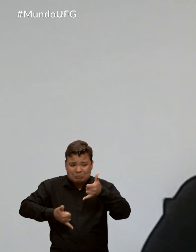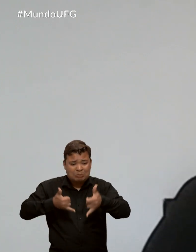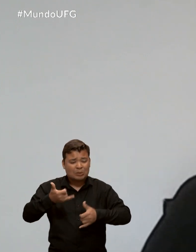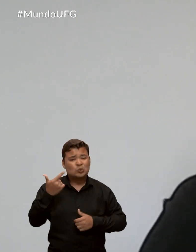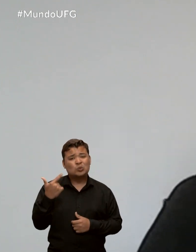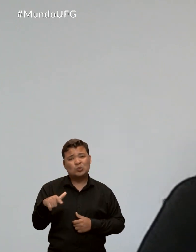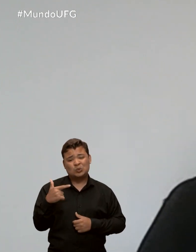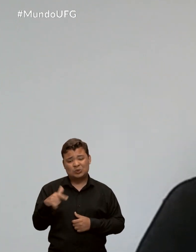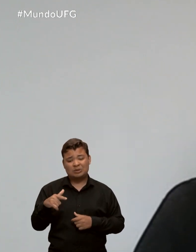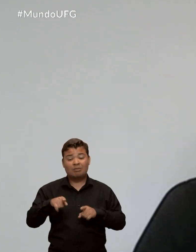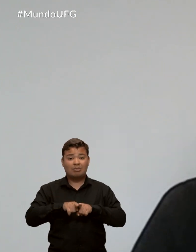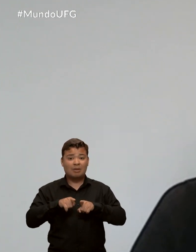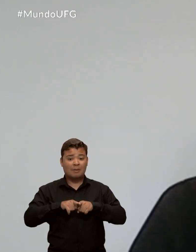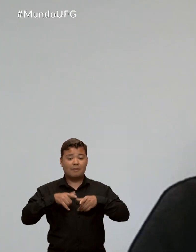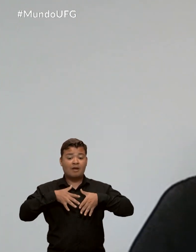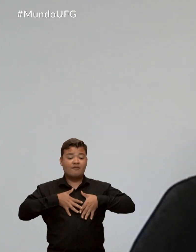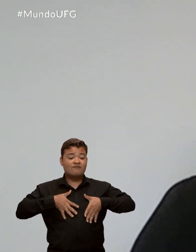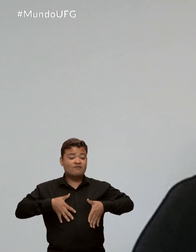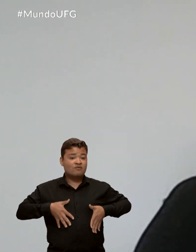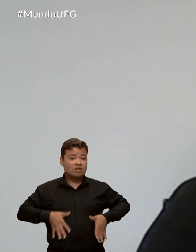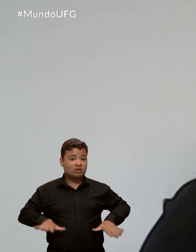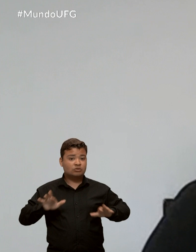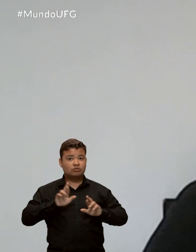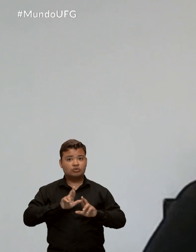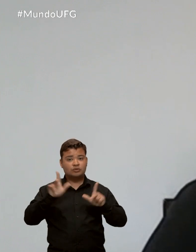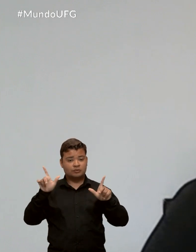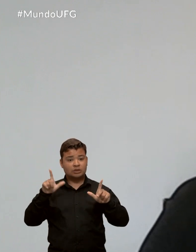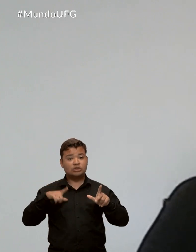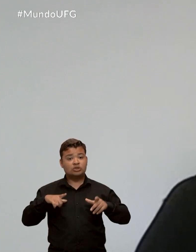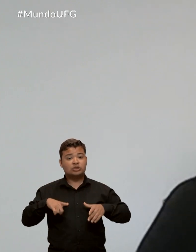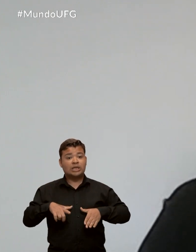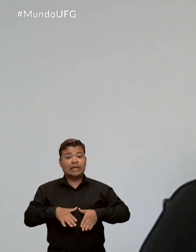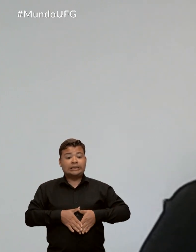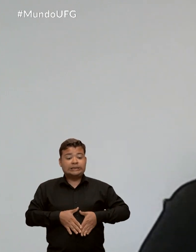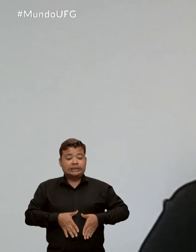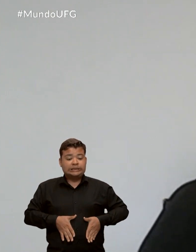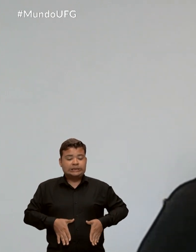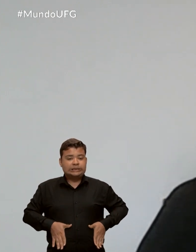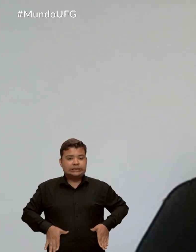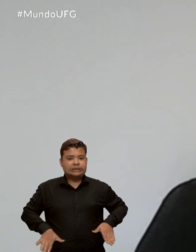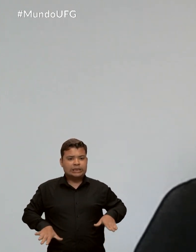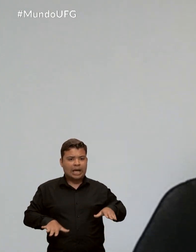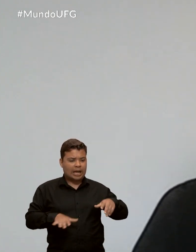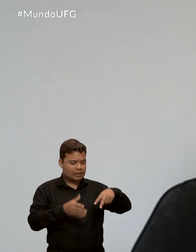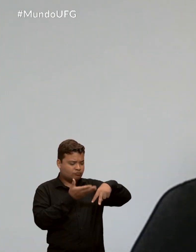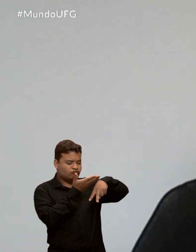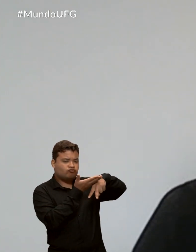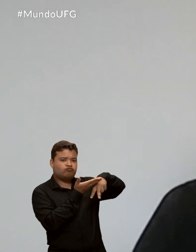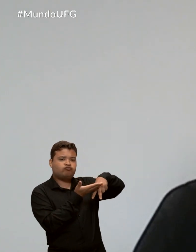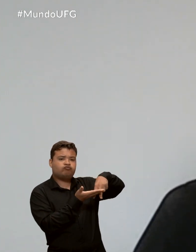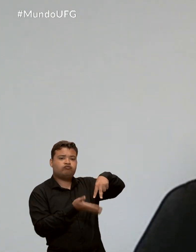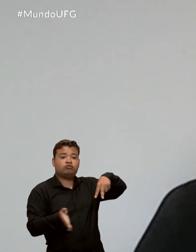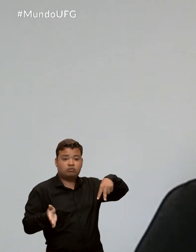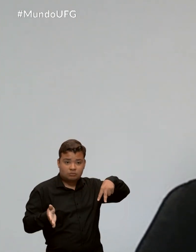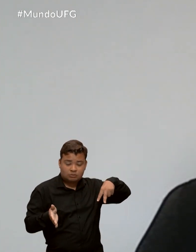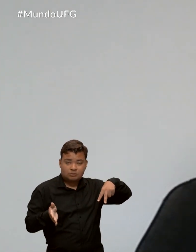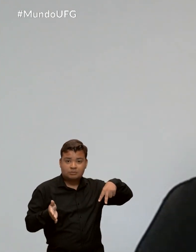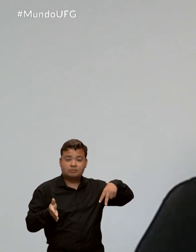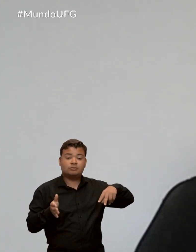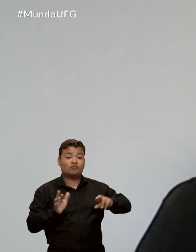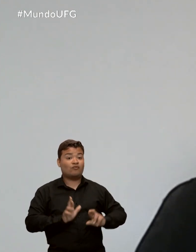os vestidos também eram saias, né, longas, né, era outro tipo de vestimento,